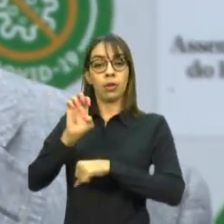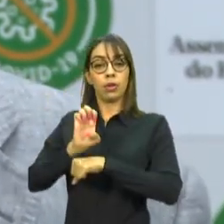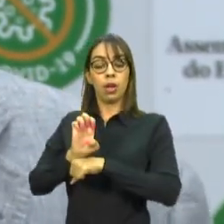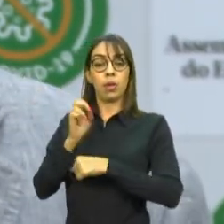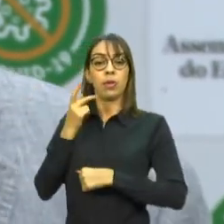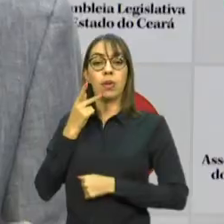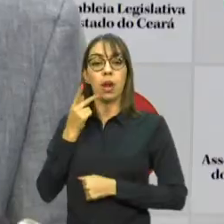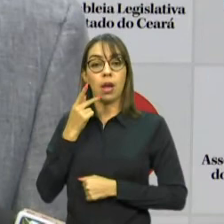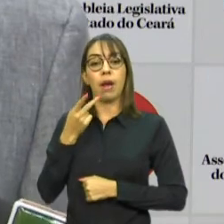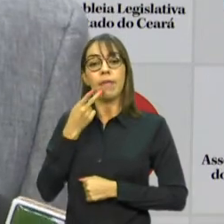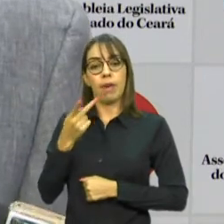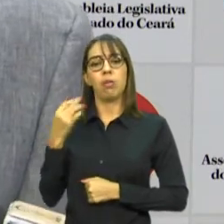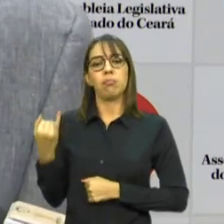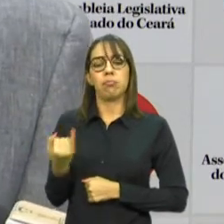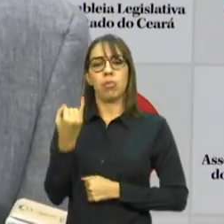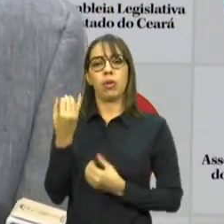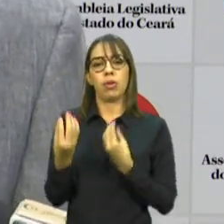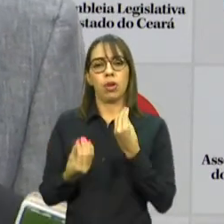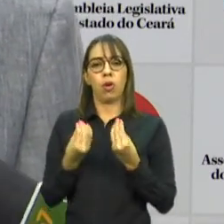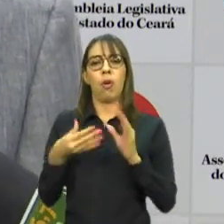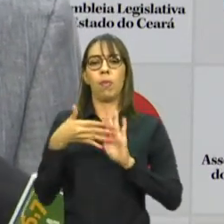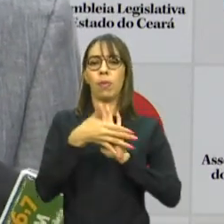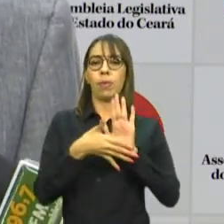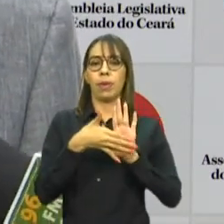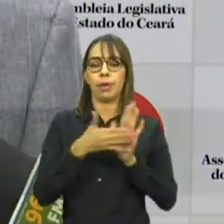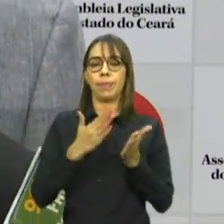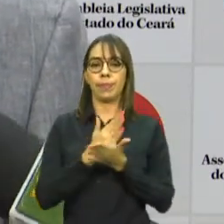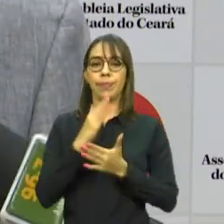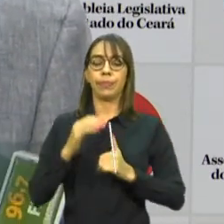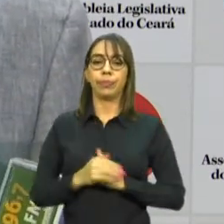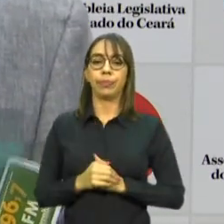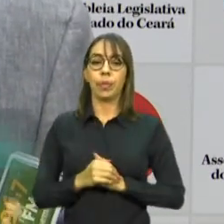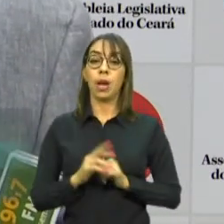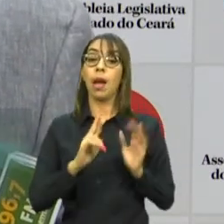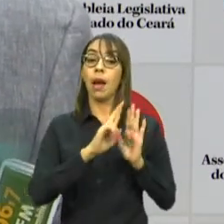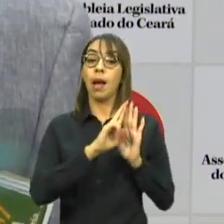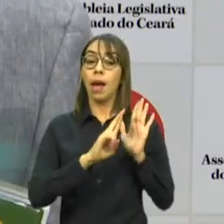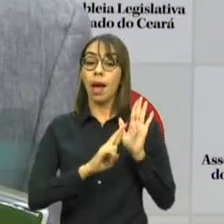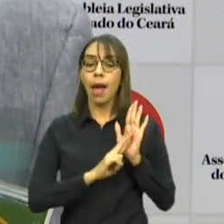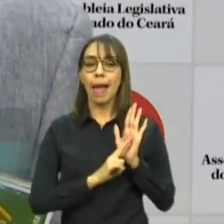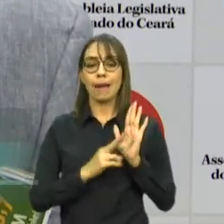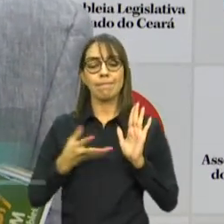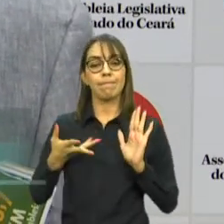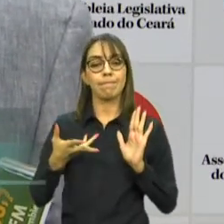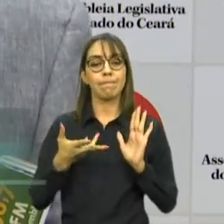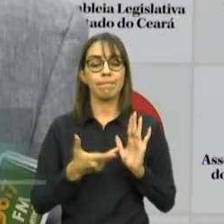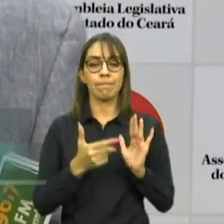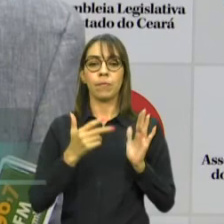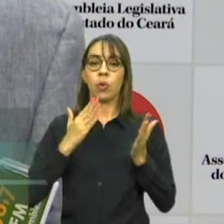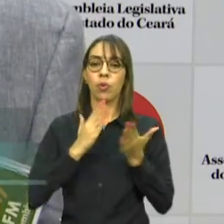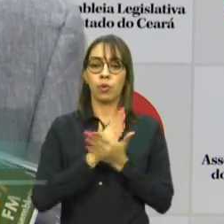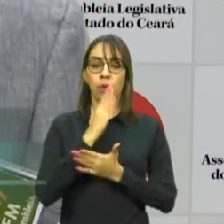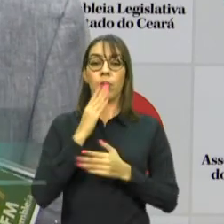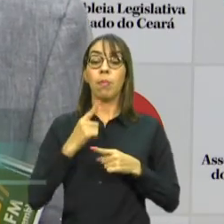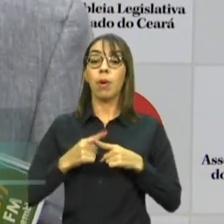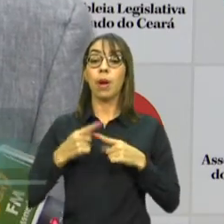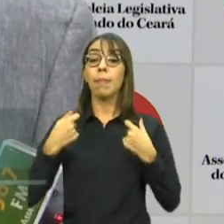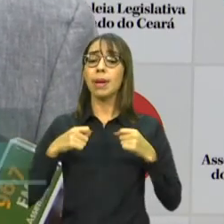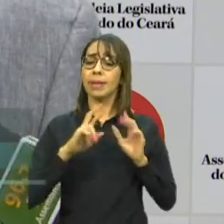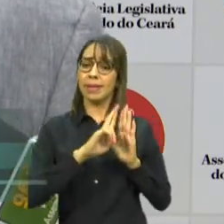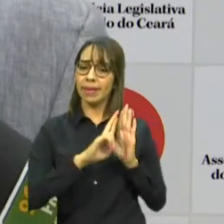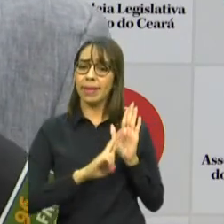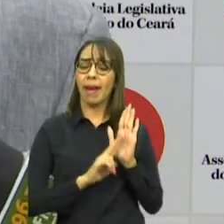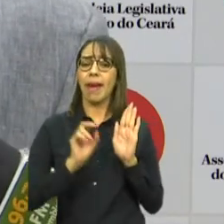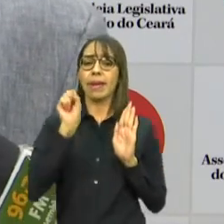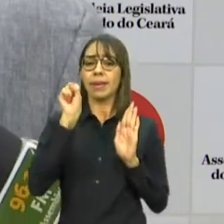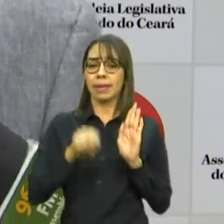da matéria. A regulamentação, as conquistas, é porque tudo você tem que impor regras. Se você não